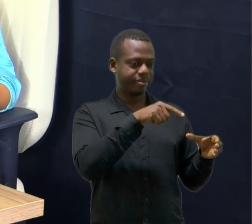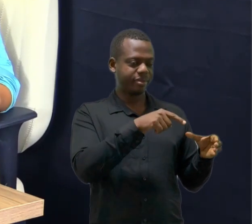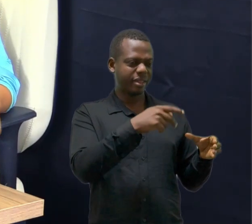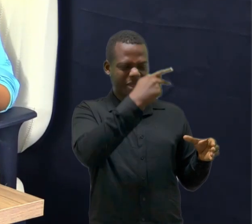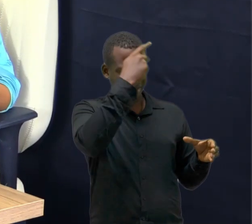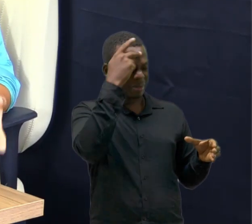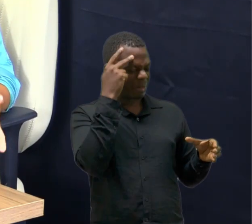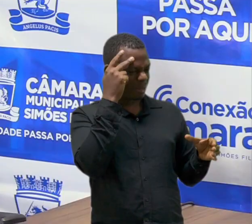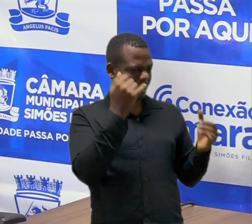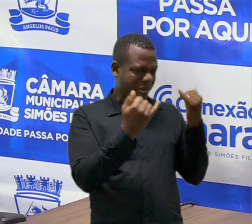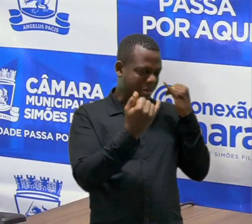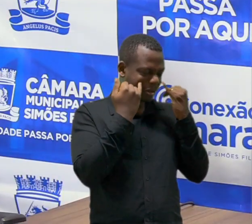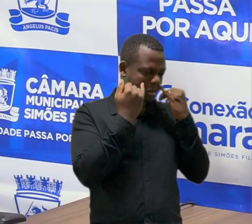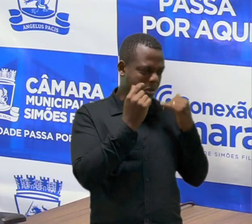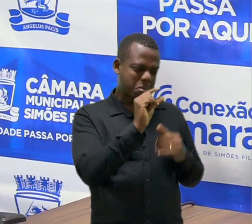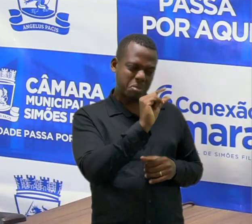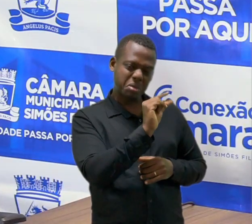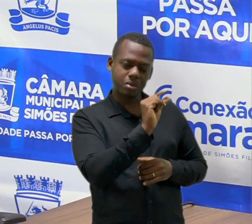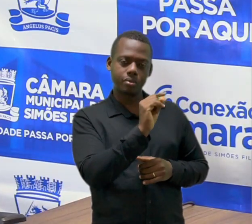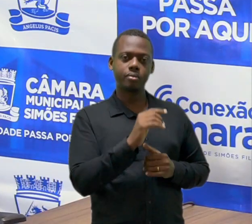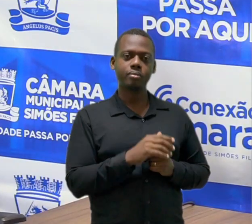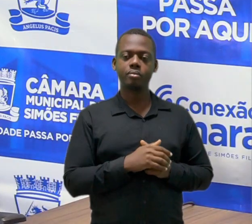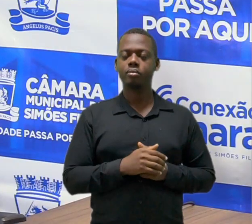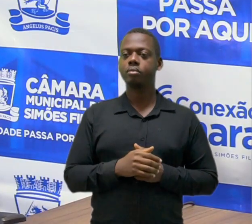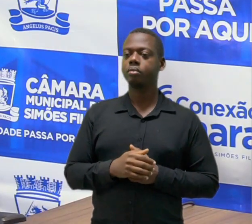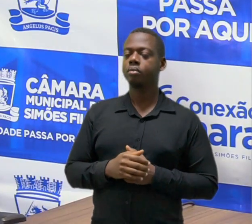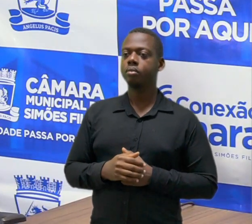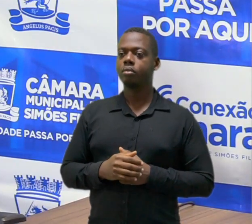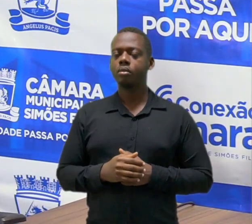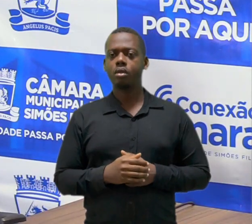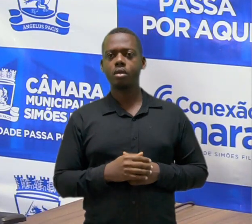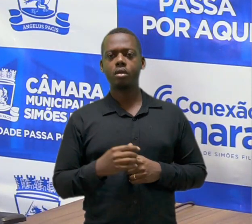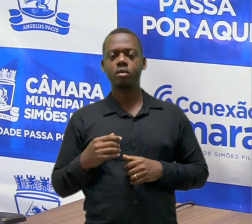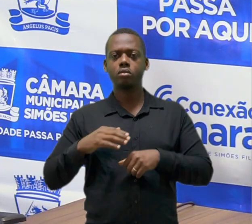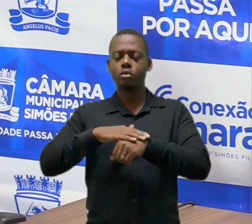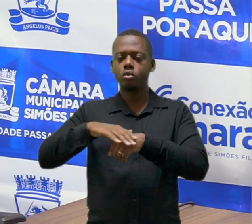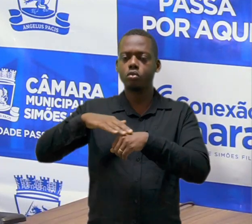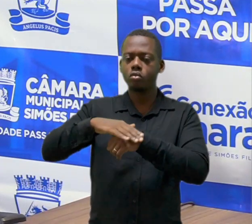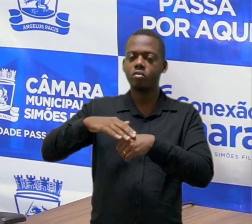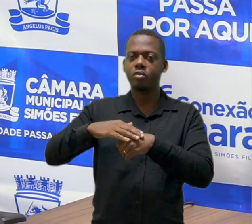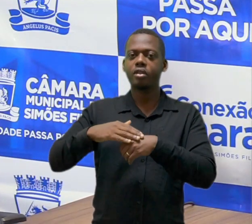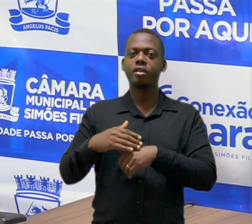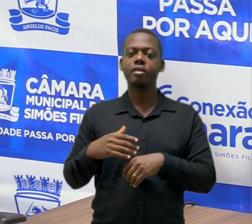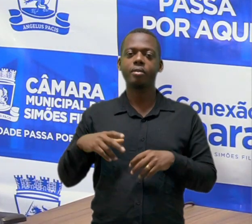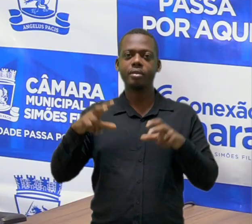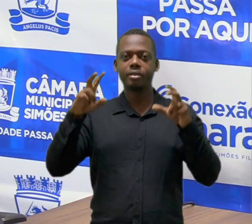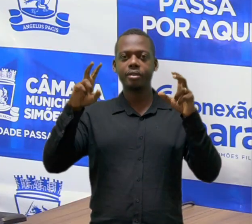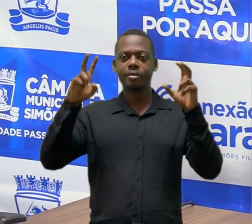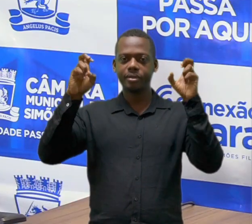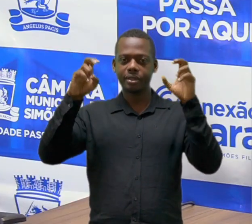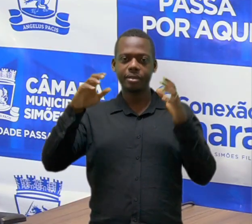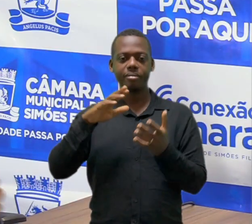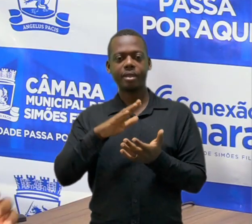não têm tanta informação assim. Fizemos... A nossa conversa foi em torno do intérprete, até porque você é intérprete.